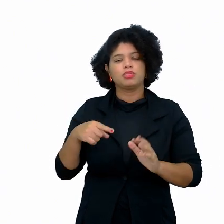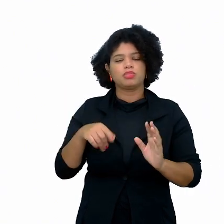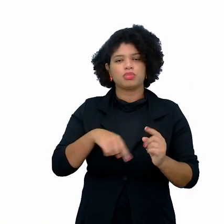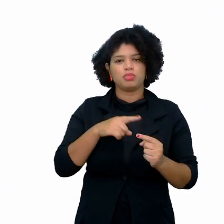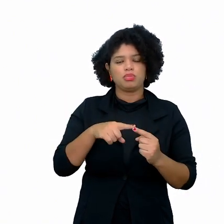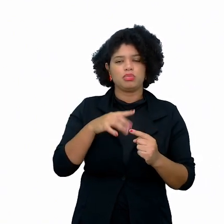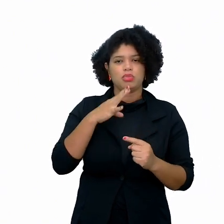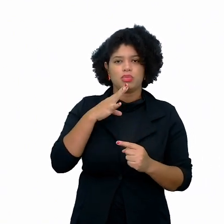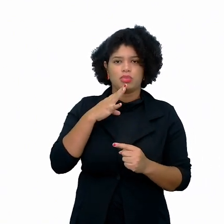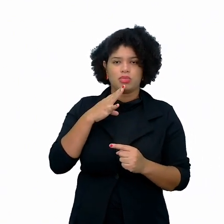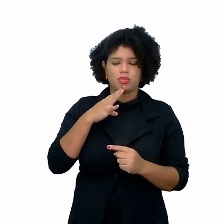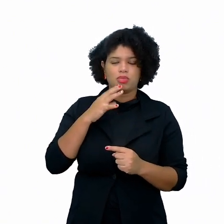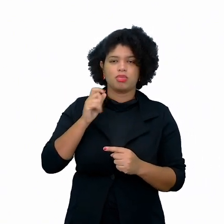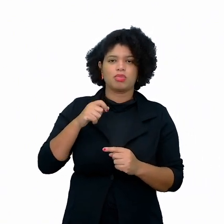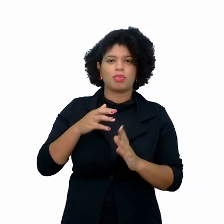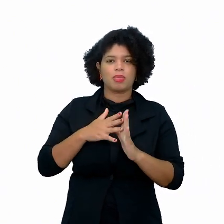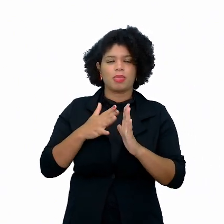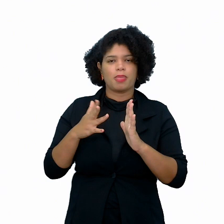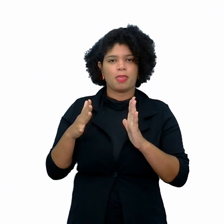dessa sequência.